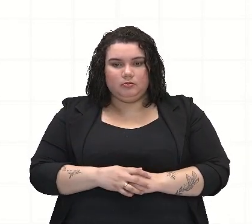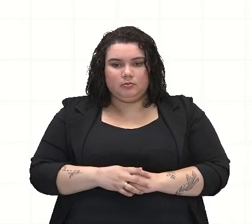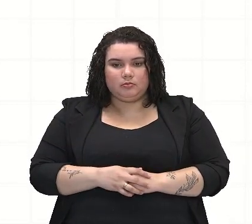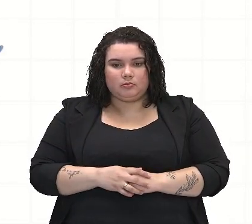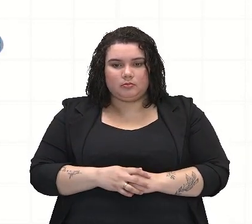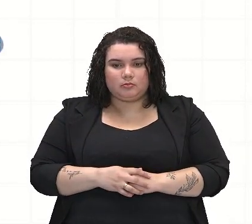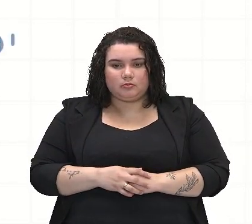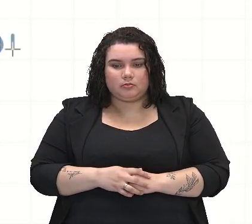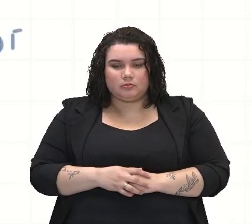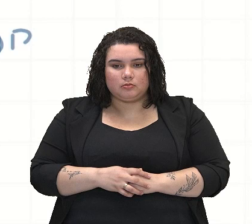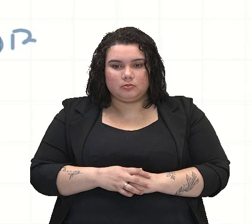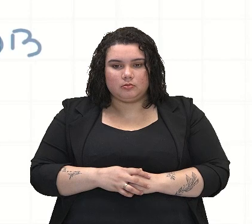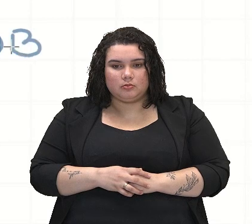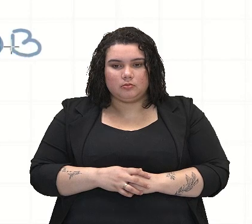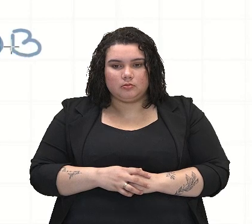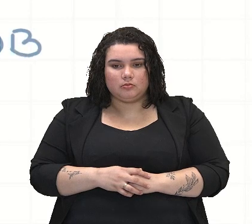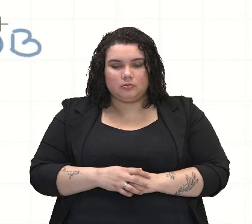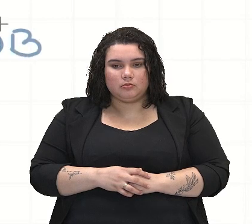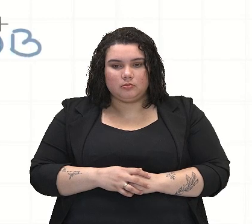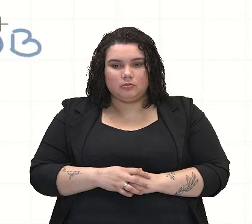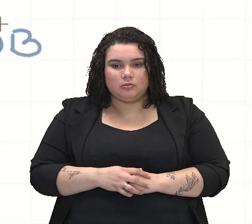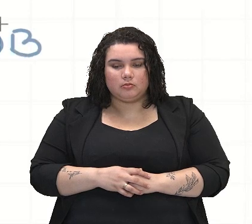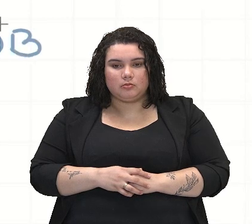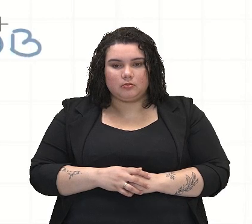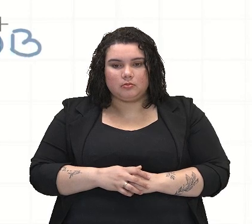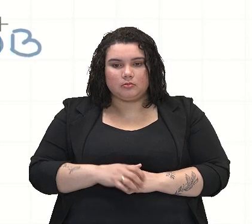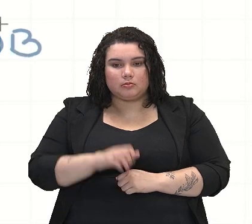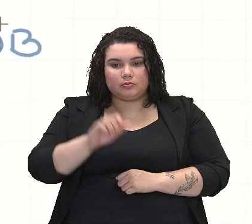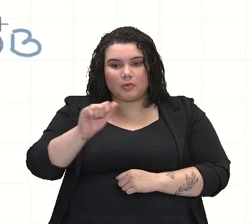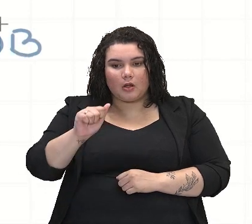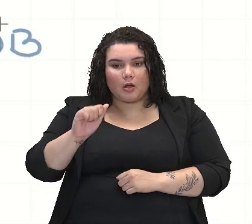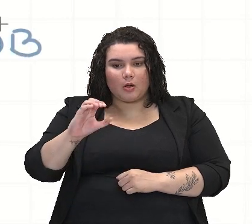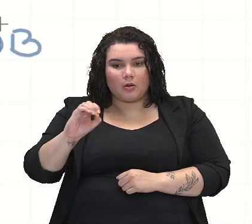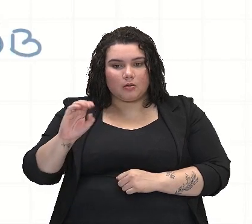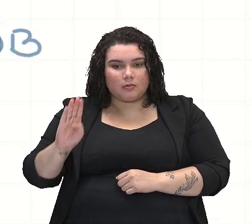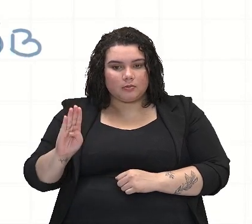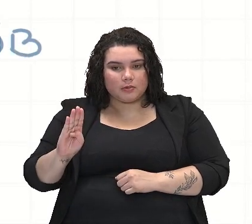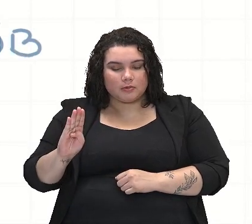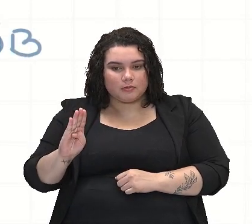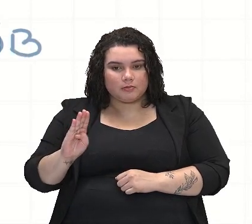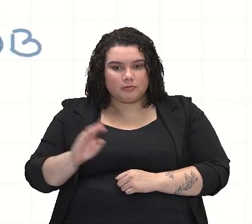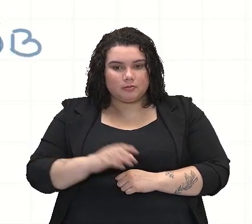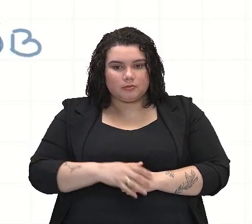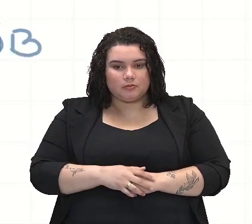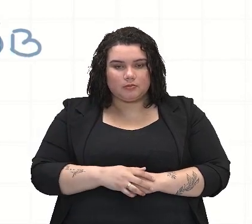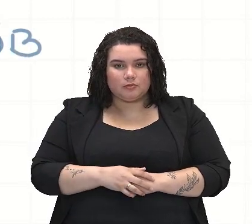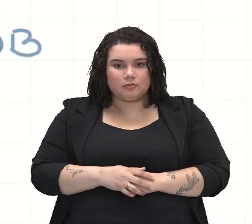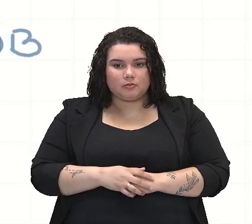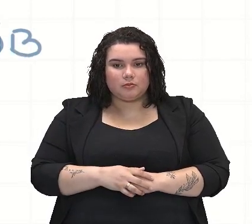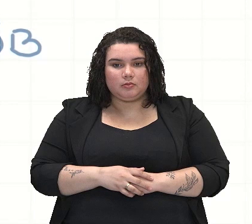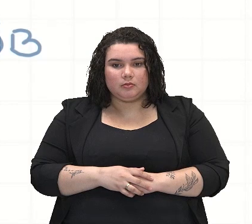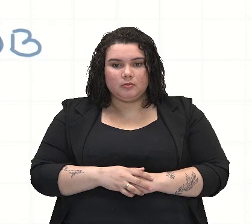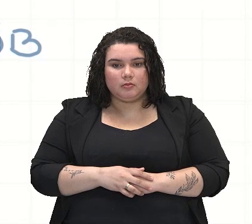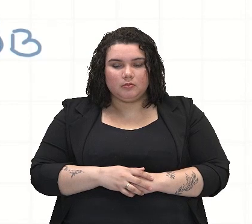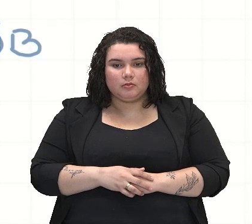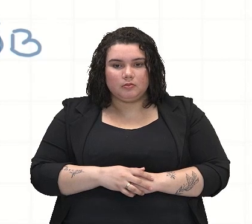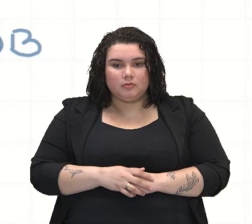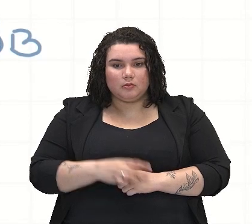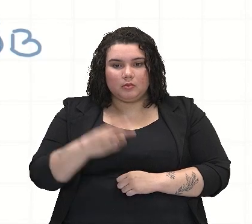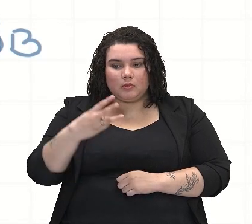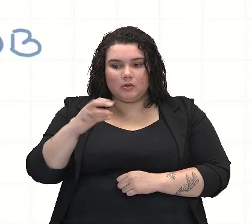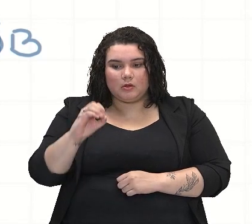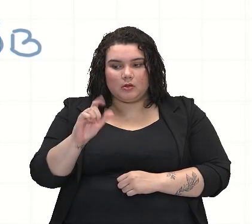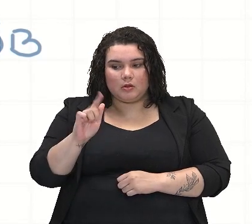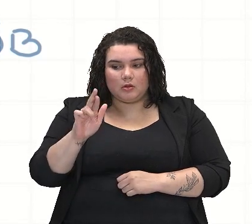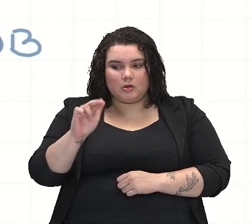O A, O, B, podemos representar assim, né? Que é esse ângulo todo aqui. Ora, 30 graus